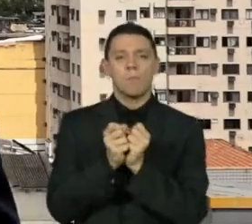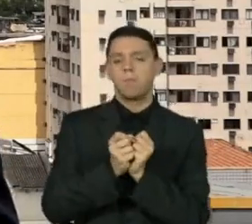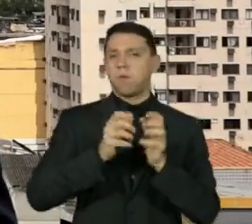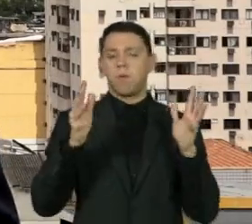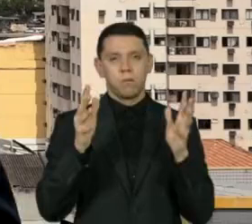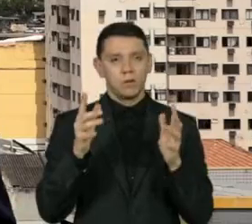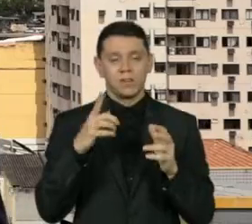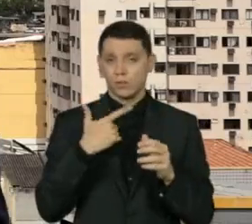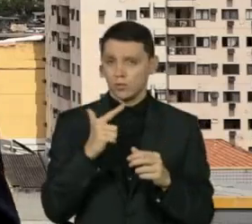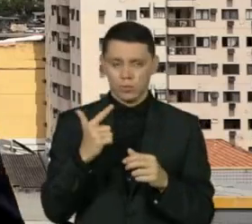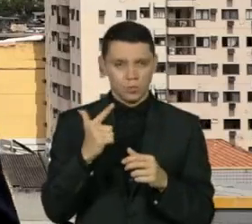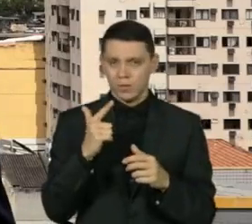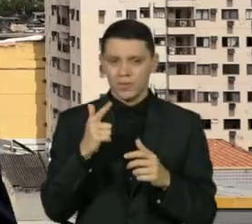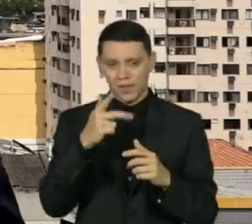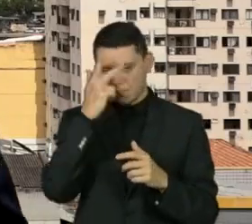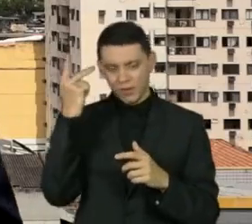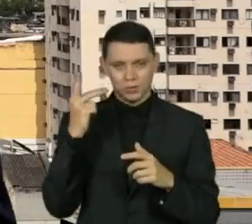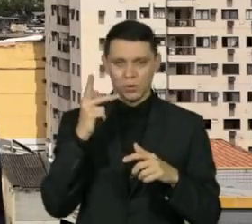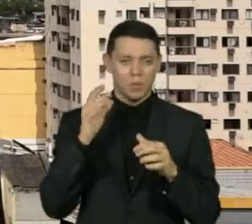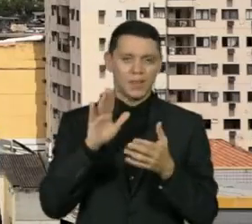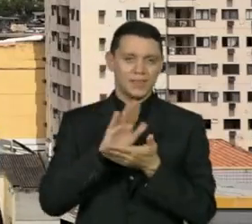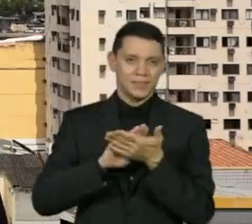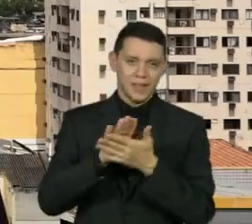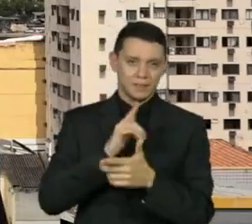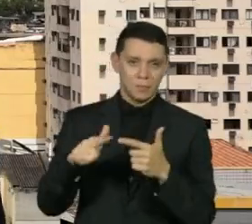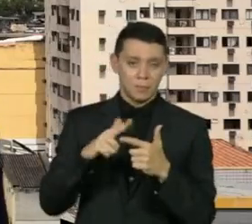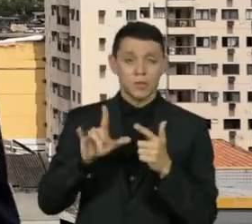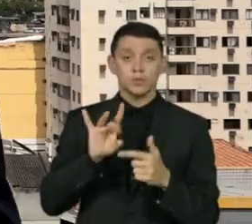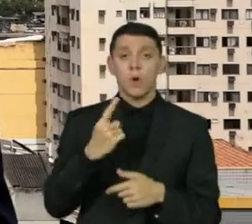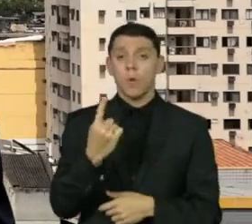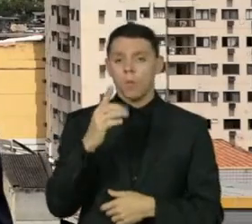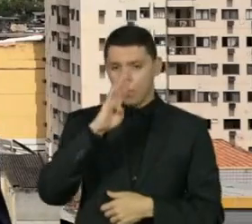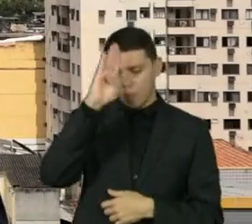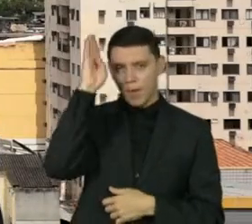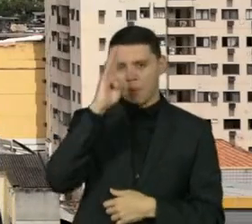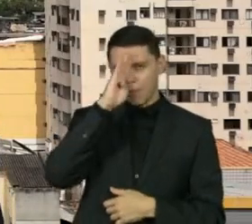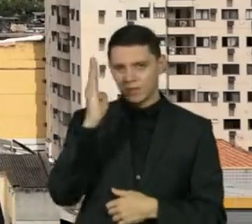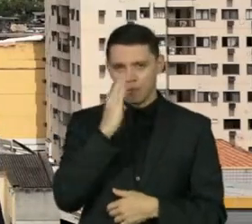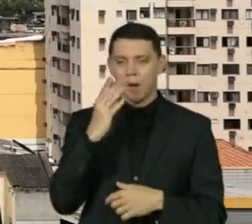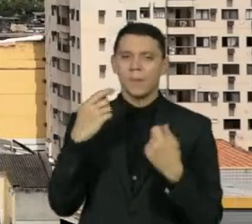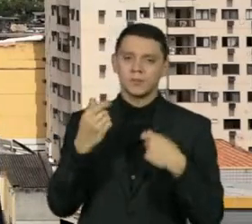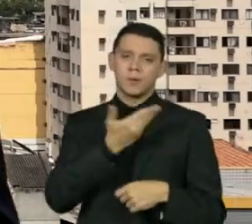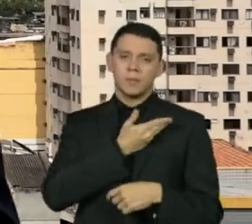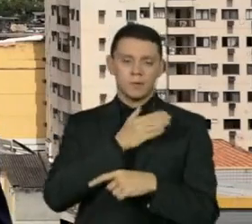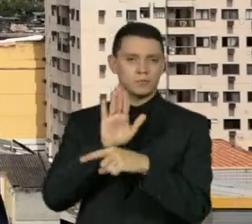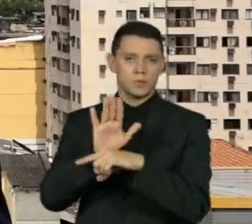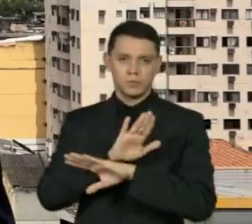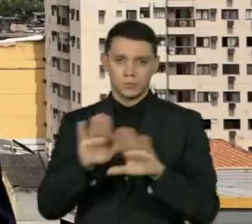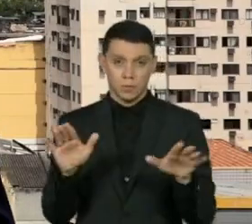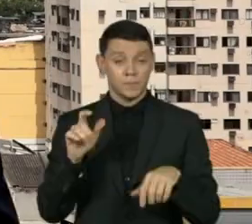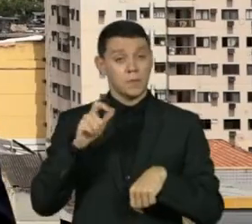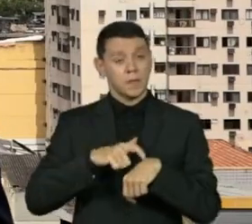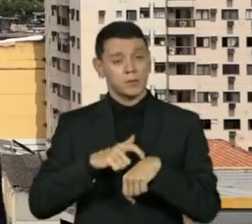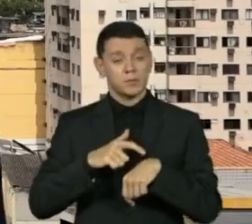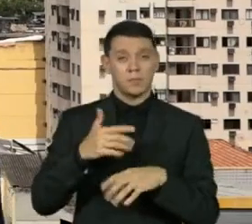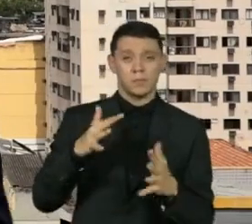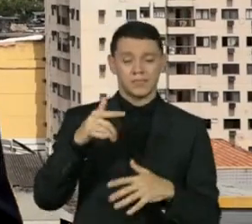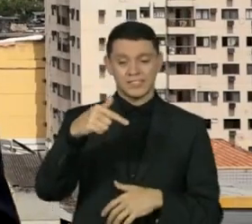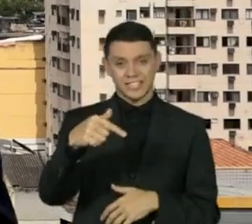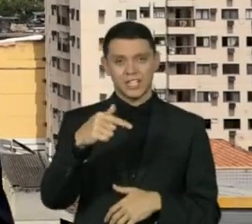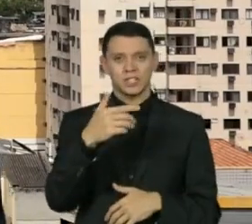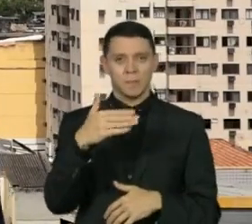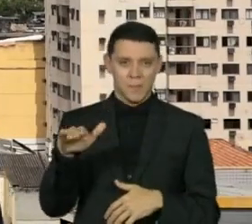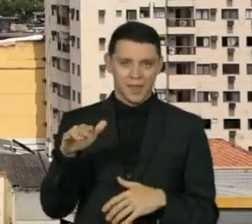apenas um bombeiro passou mal e precisou ser atendido por Colegas por volta das 7:30 da manhã o fogo e foi